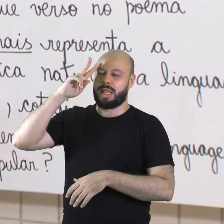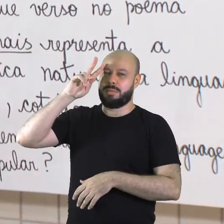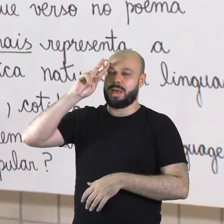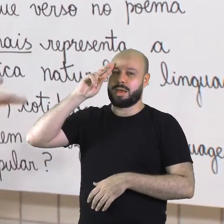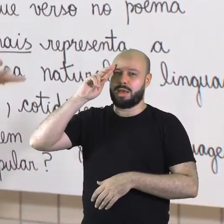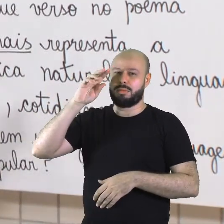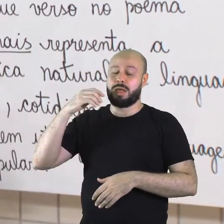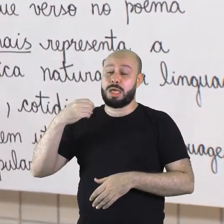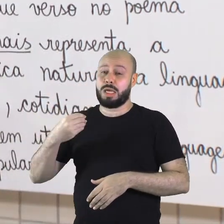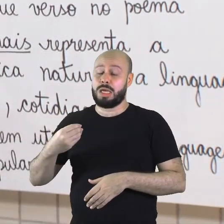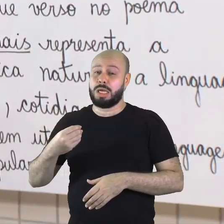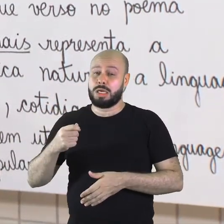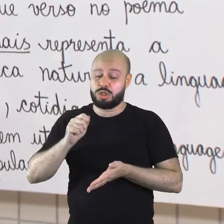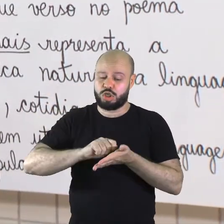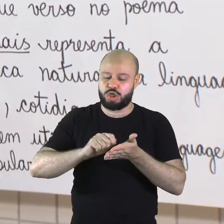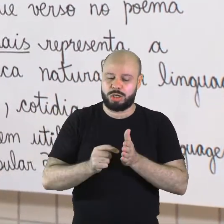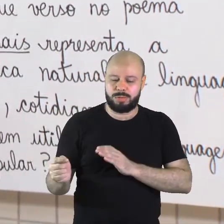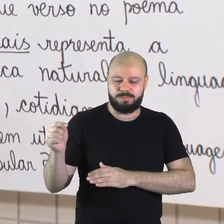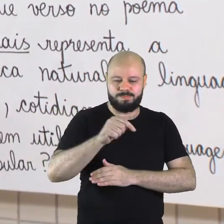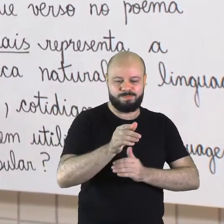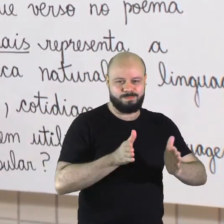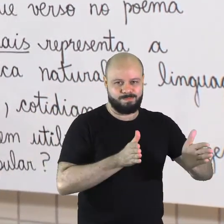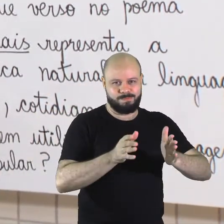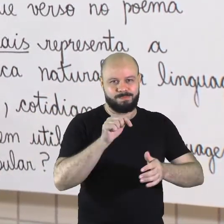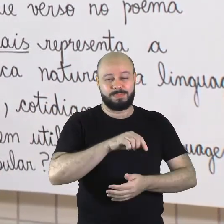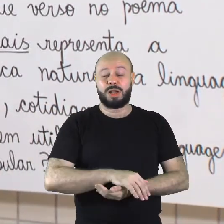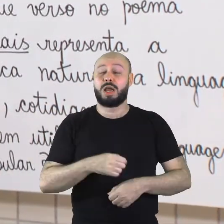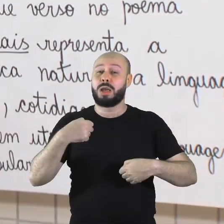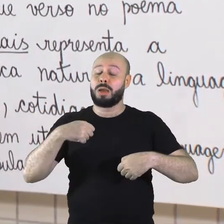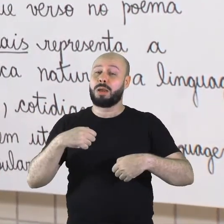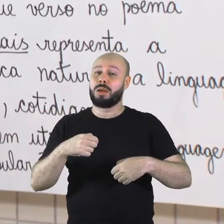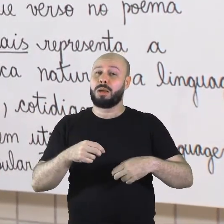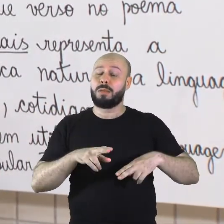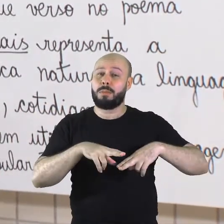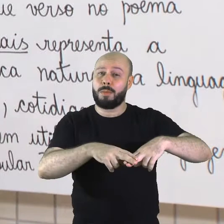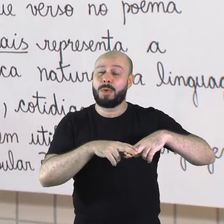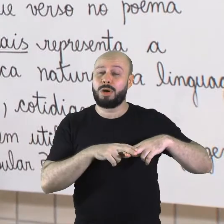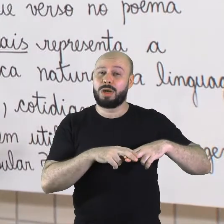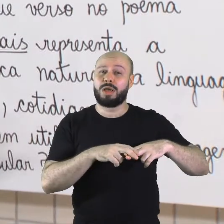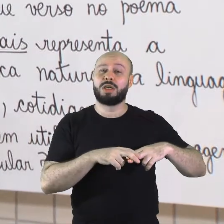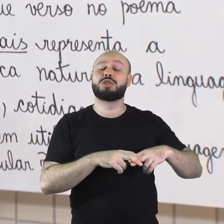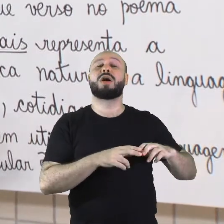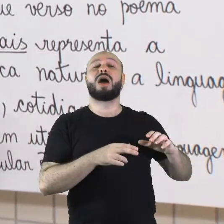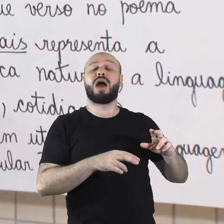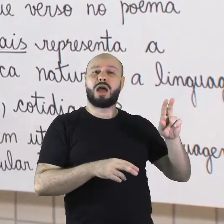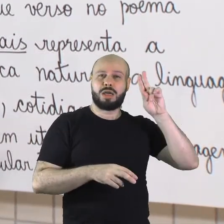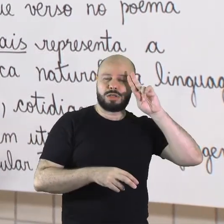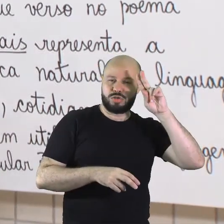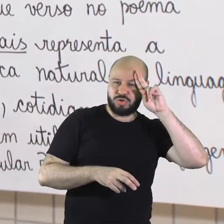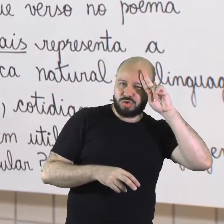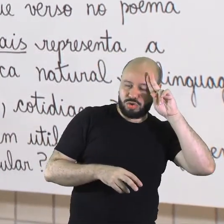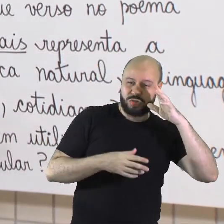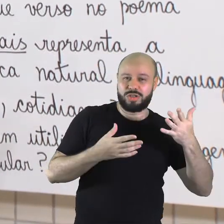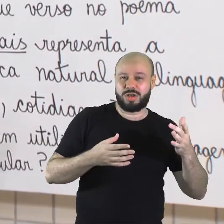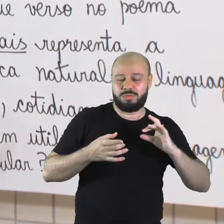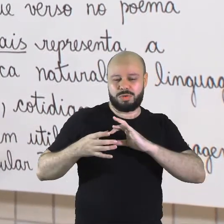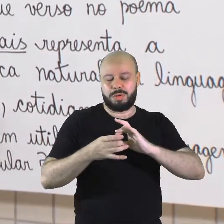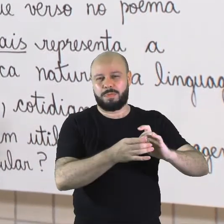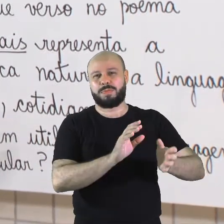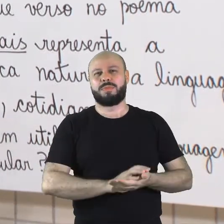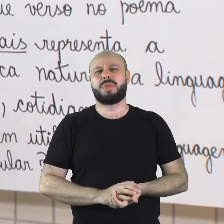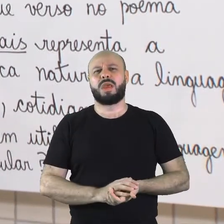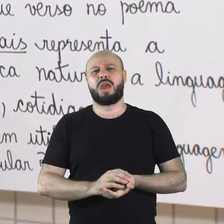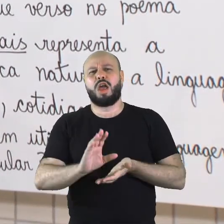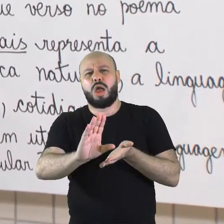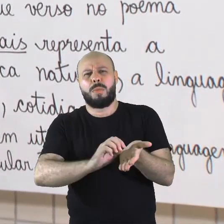período. Por isso que eu trouxe essa contextualização histórica para vocês entenderem. Lá no bloco de estudo também tem um textinho explicando,